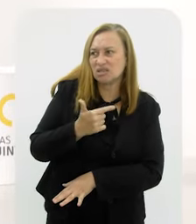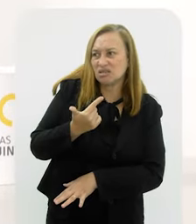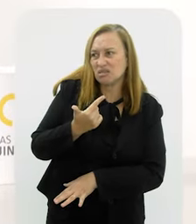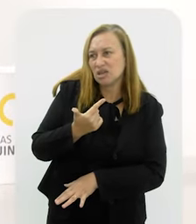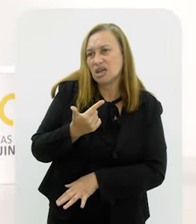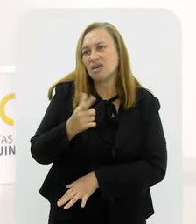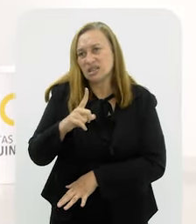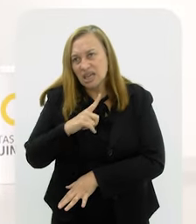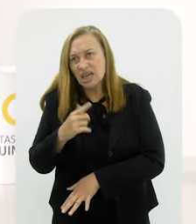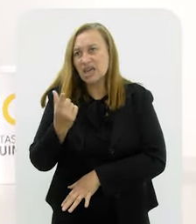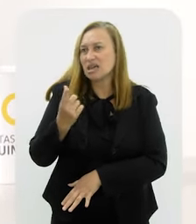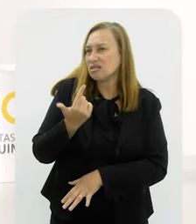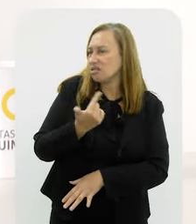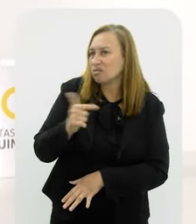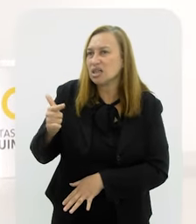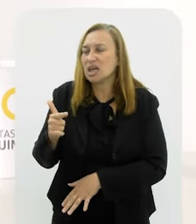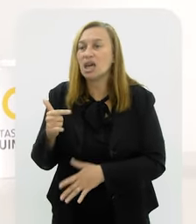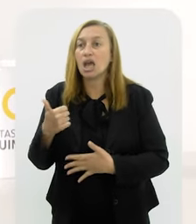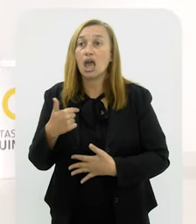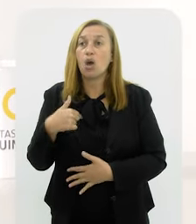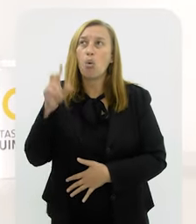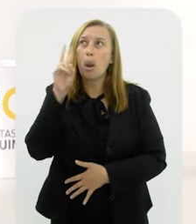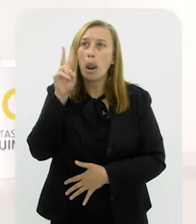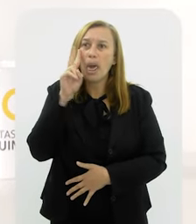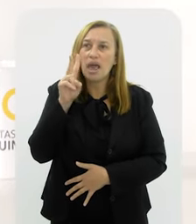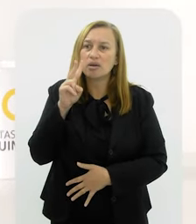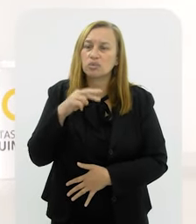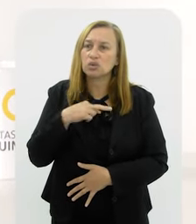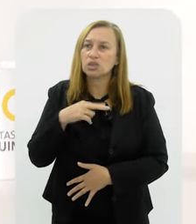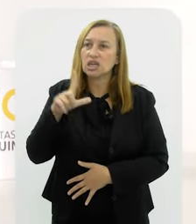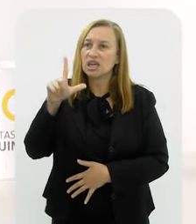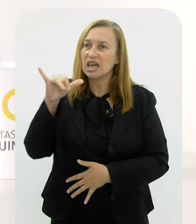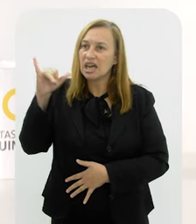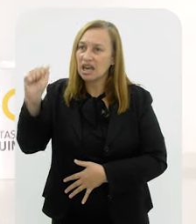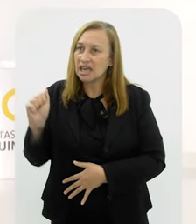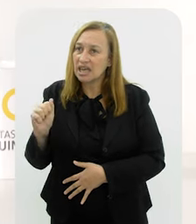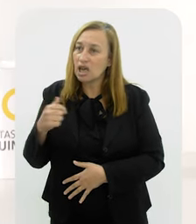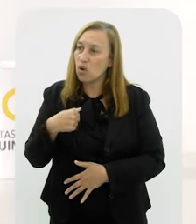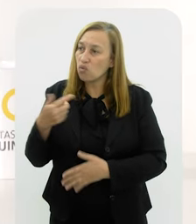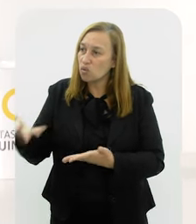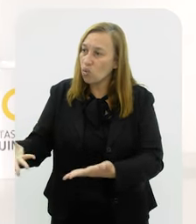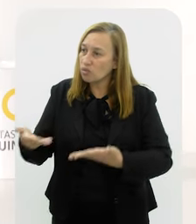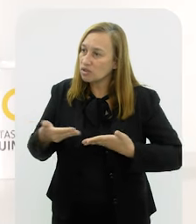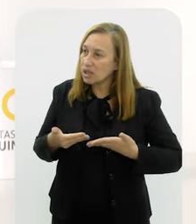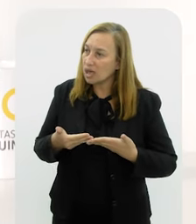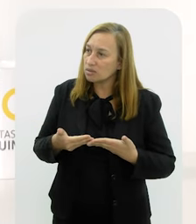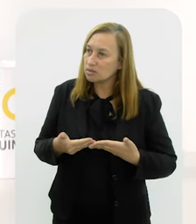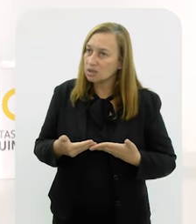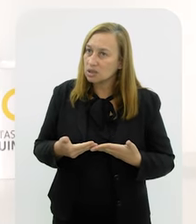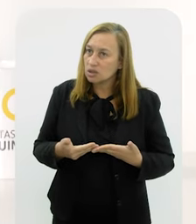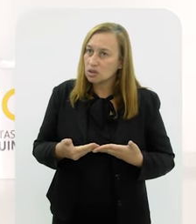vai resolver, tal. Eu me lembrei quando eu fui convidado para ser